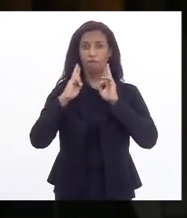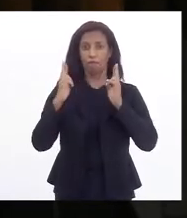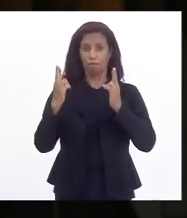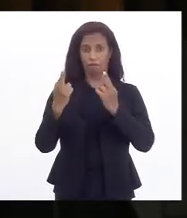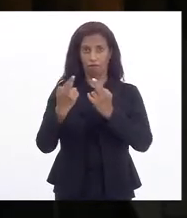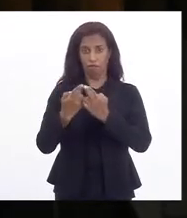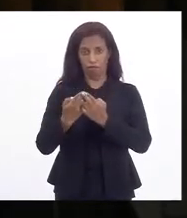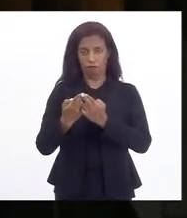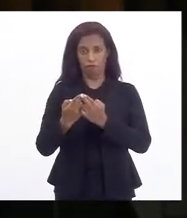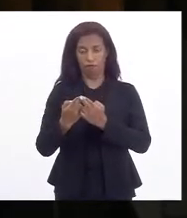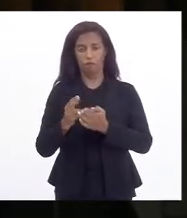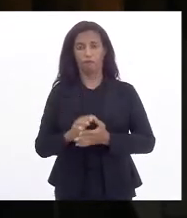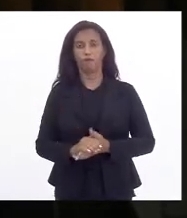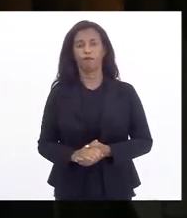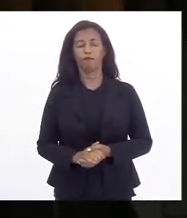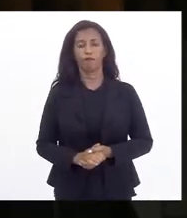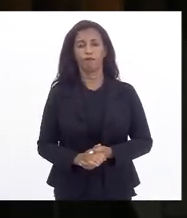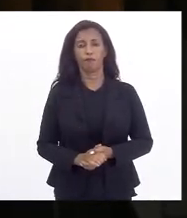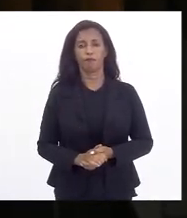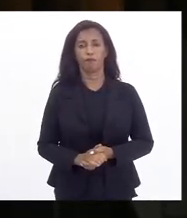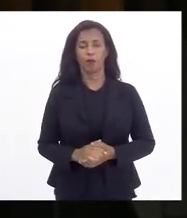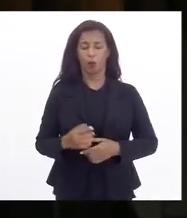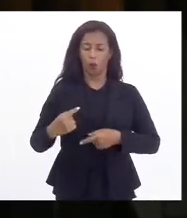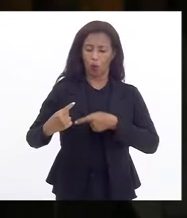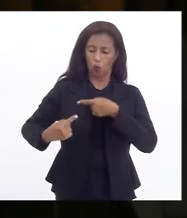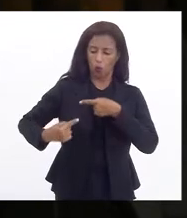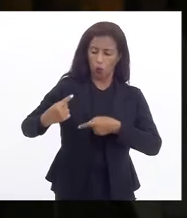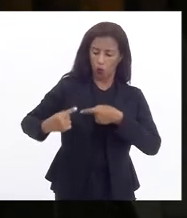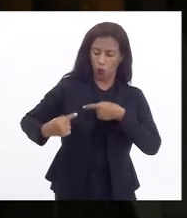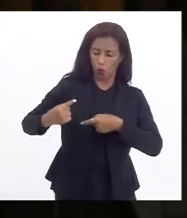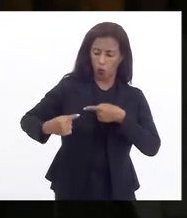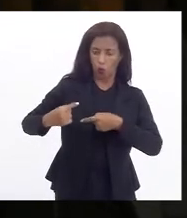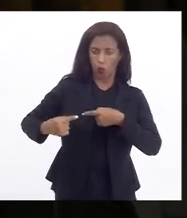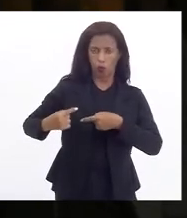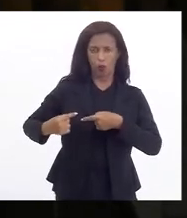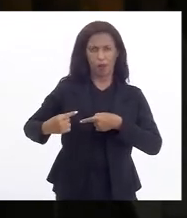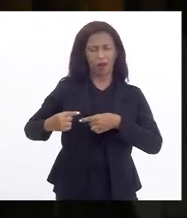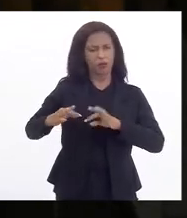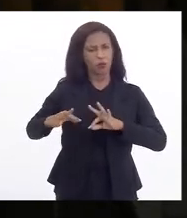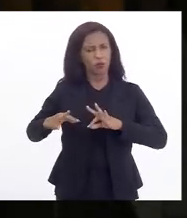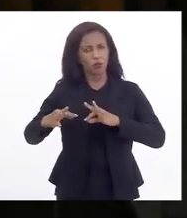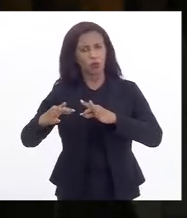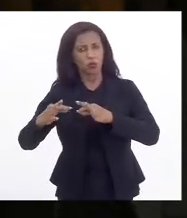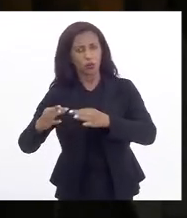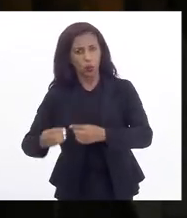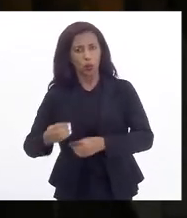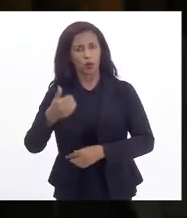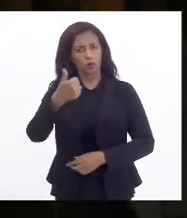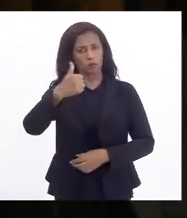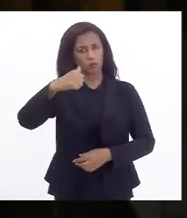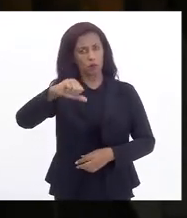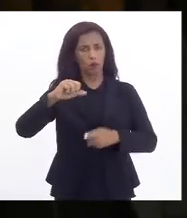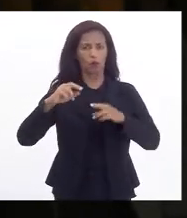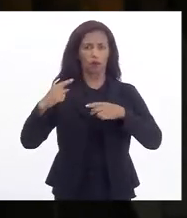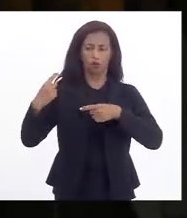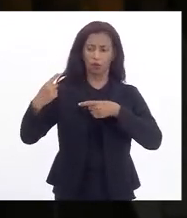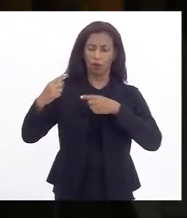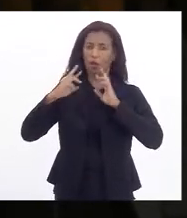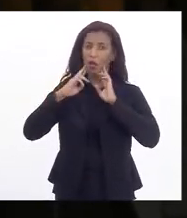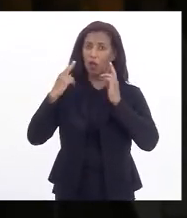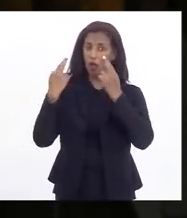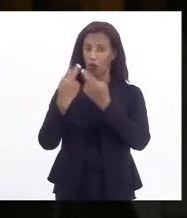ordinárias é de debates e oitivas todas 19 reuniões